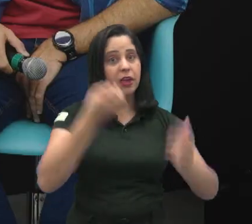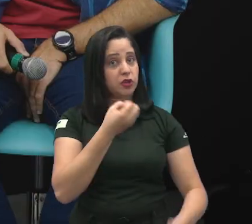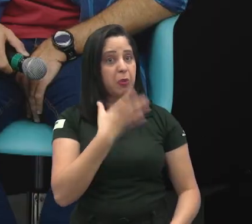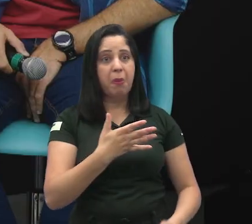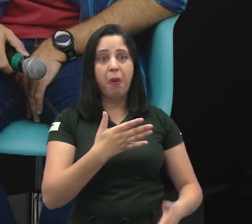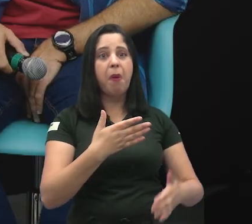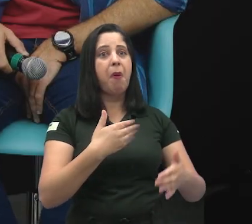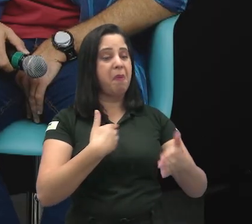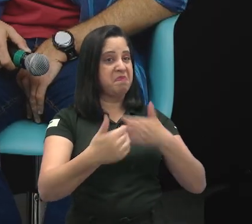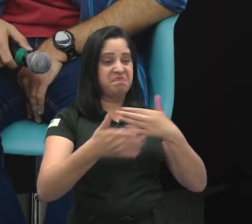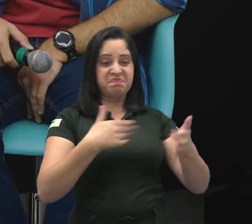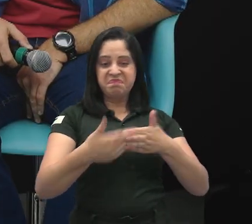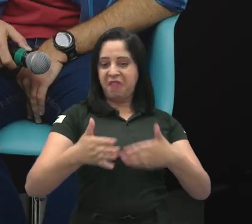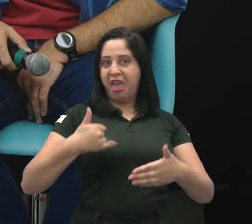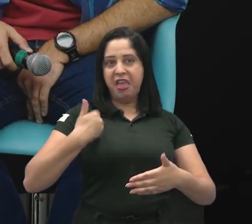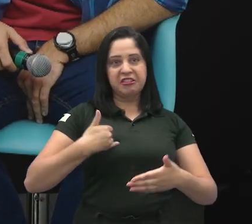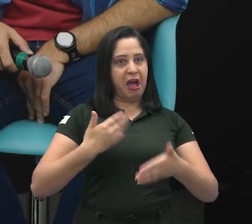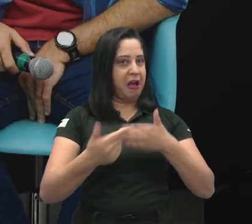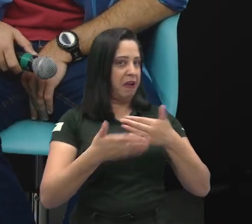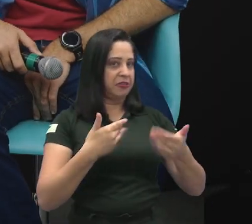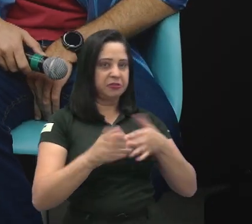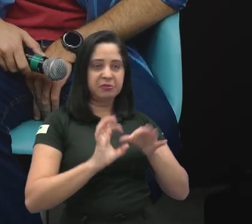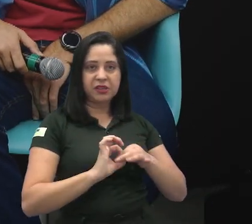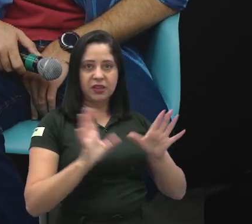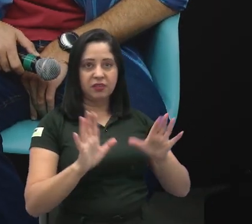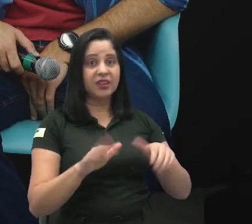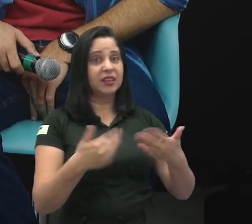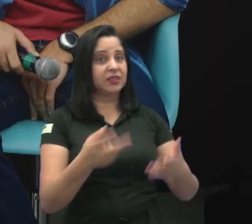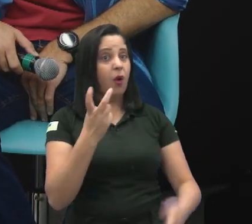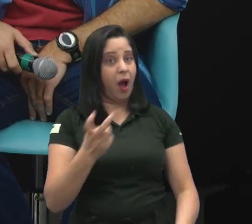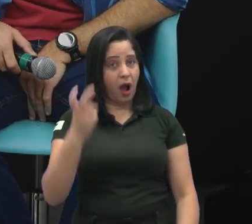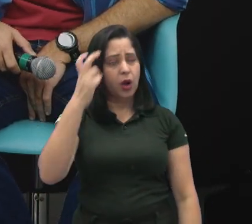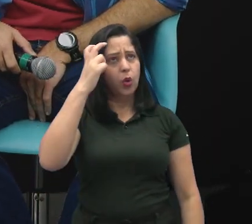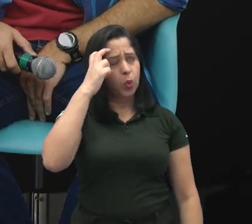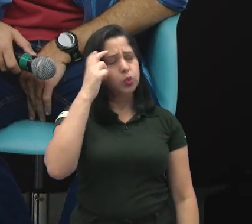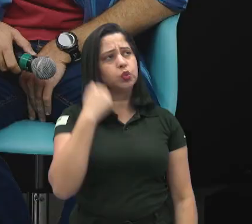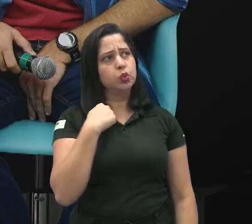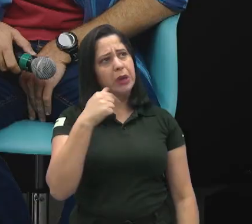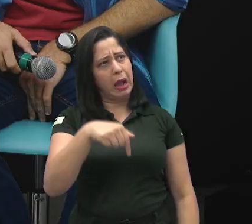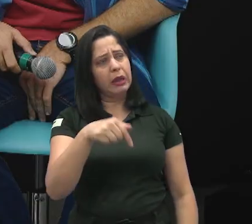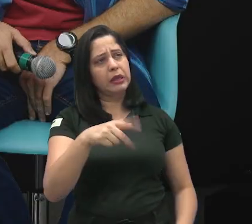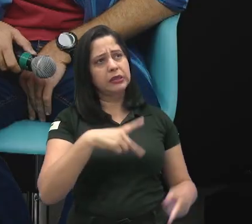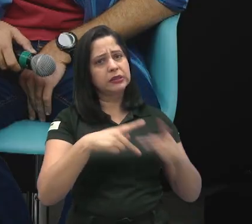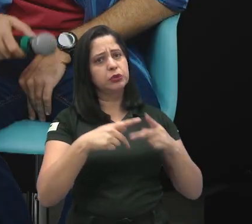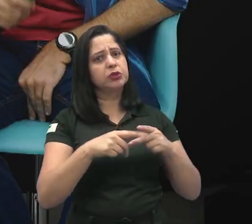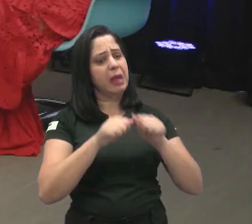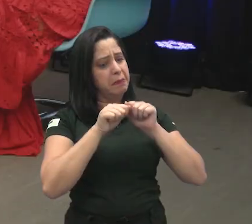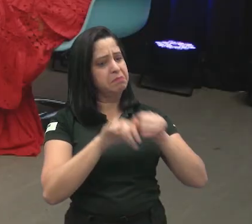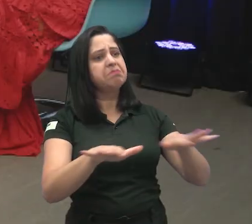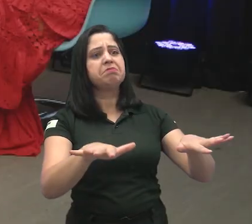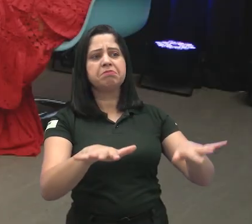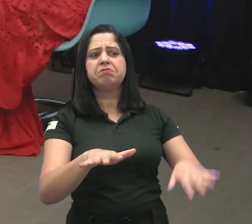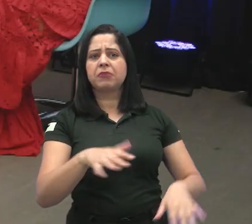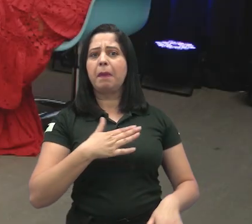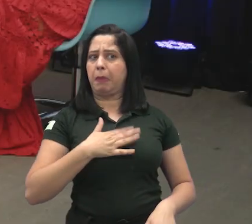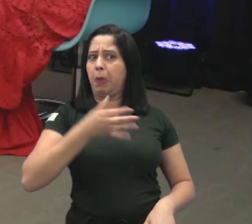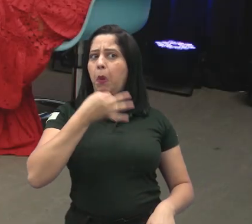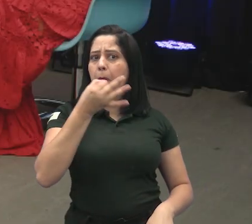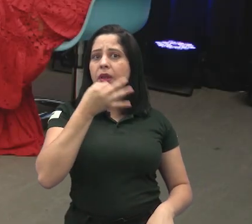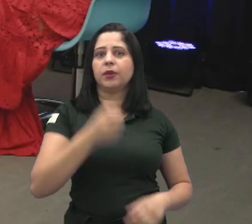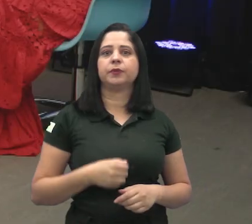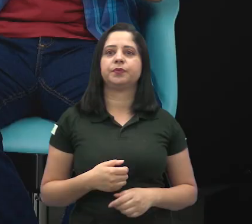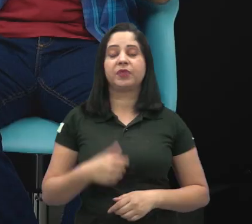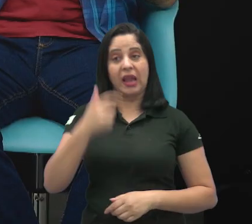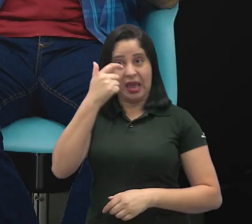todas as idades. Então, acho que a cultura foi um pouco mais democratizada esse ano. E pra mim, eu que saí